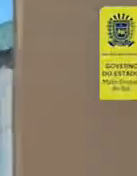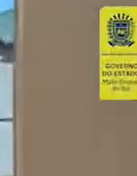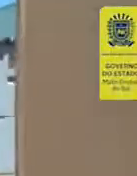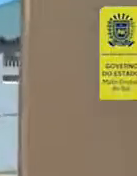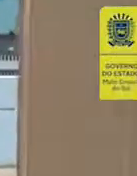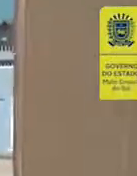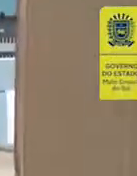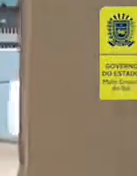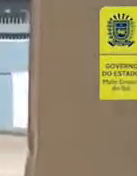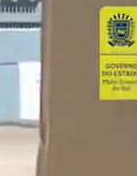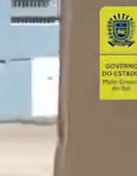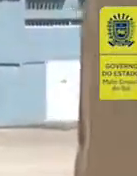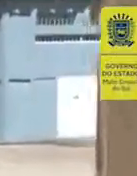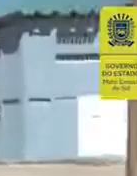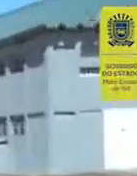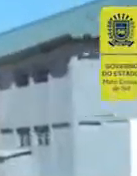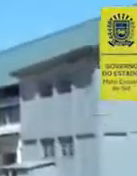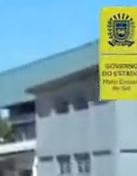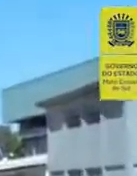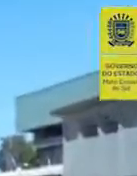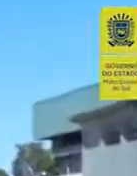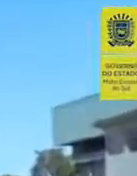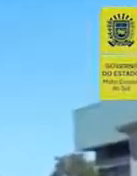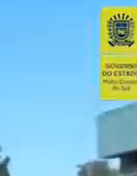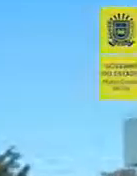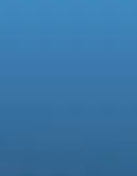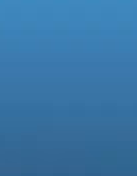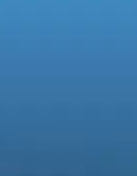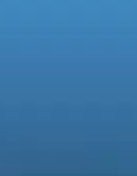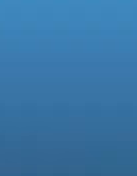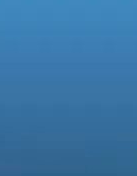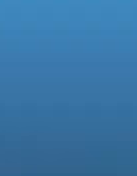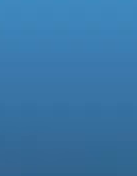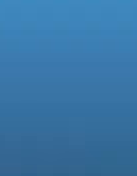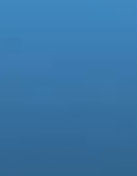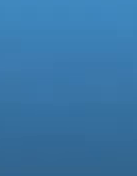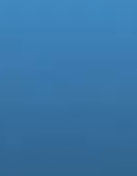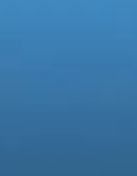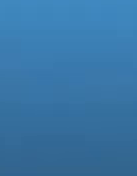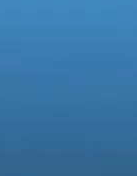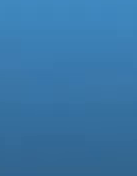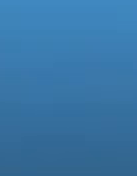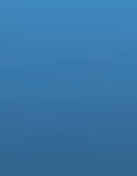para que a gente possa fazer o enfretamento da corrida 19 aqui no estado